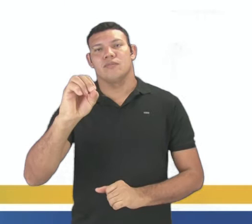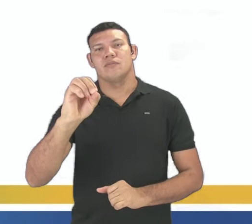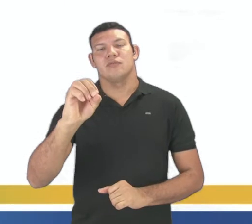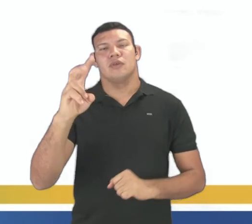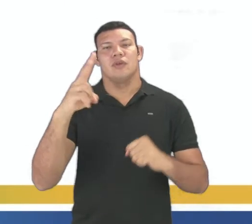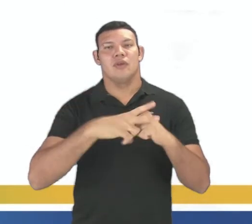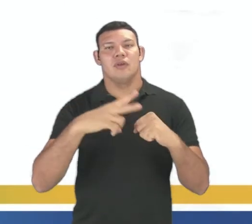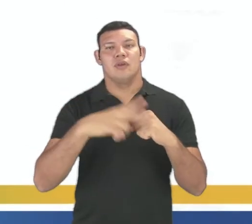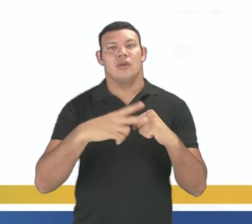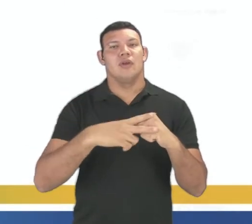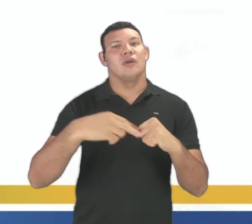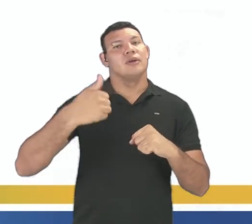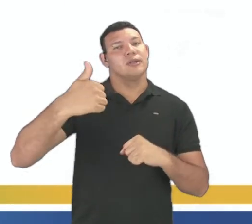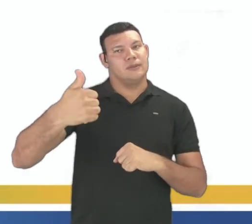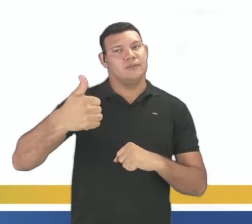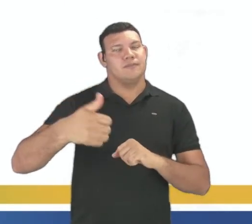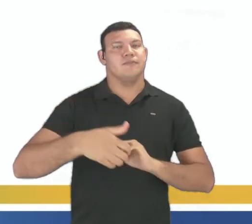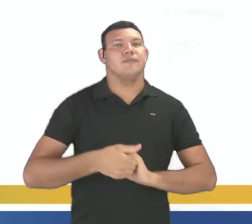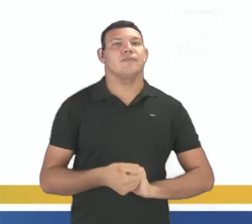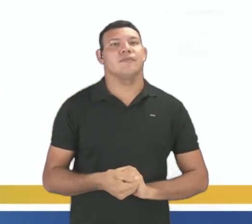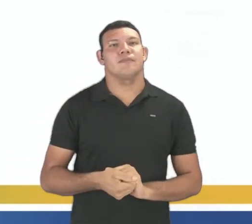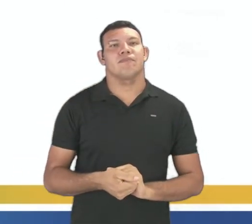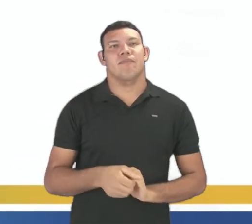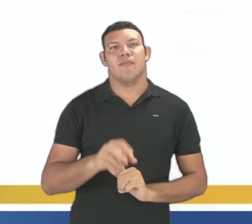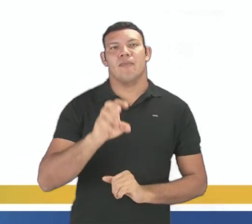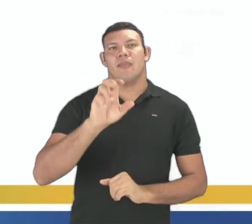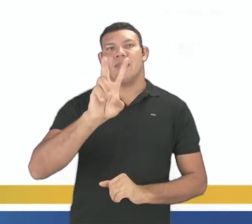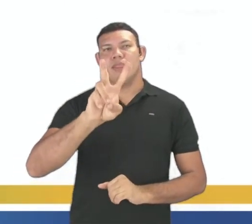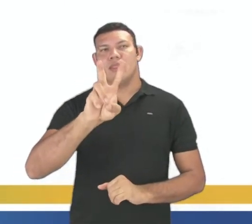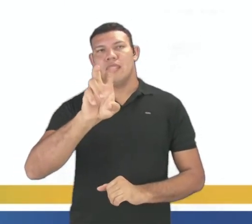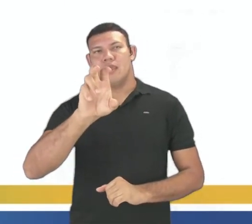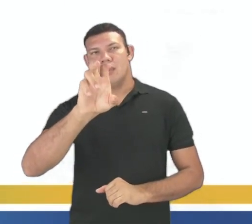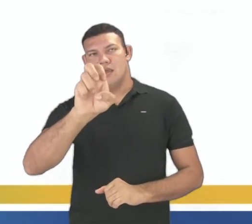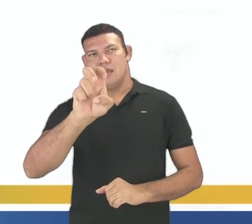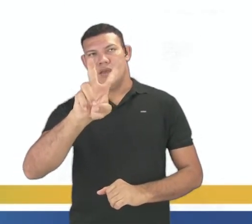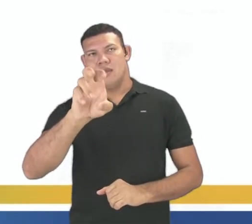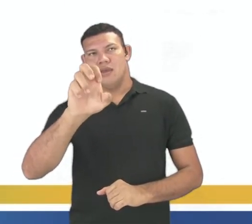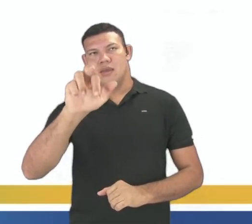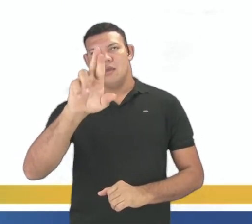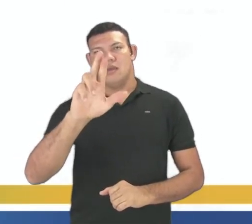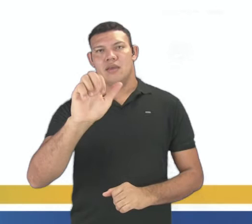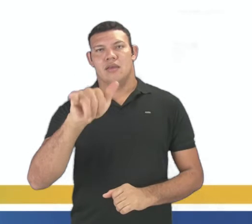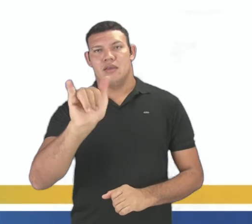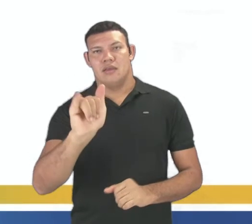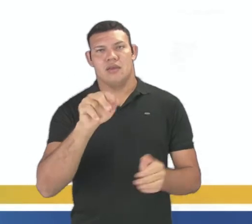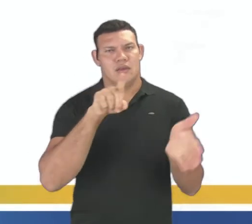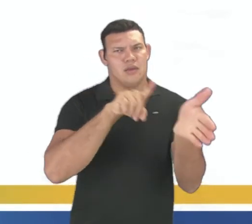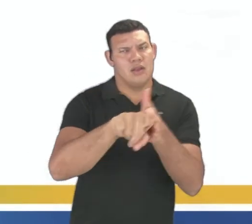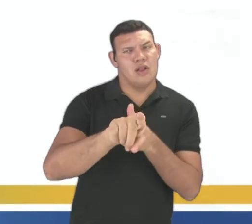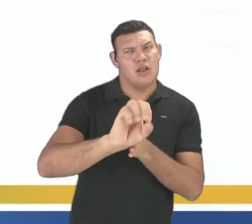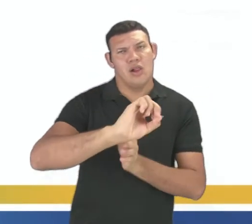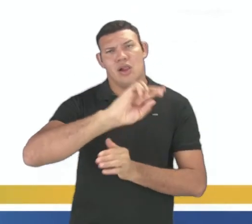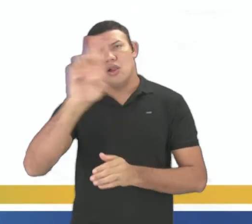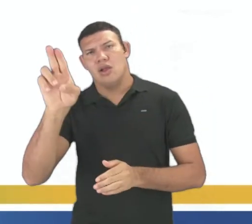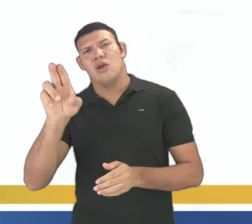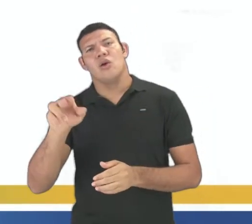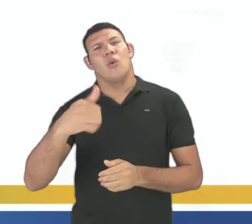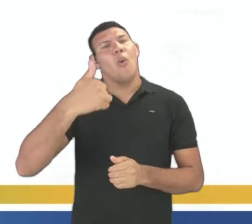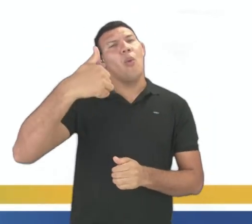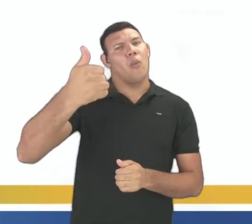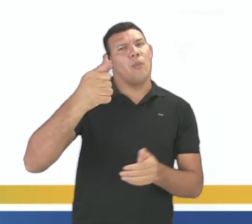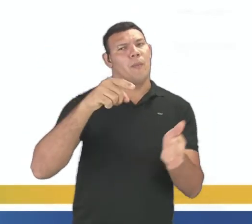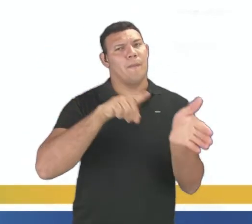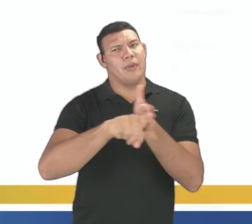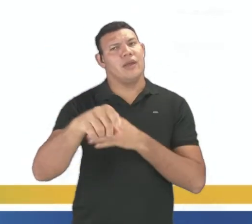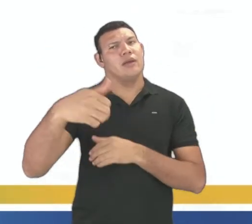desse conceito, fica muito simples. O ever ele pode aparecer em perguntas, frases afirmativas, não tem problema nenhum. Problema só com any e com